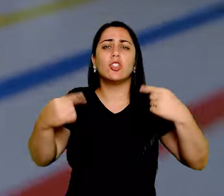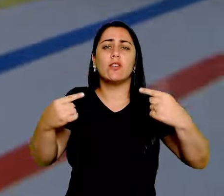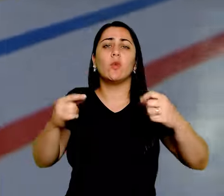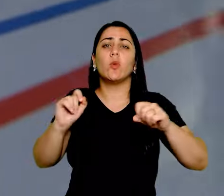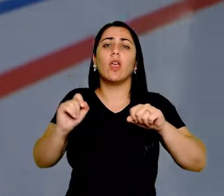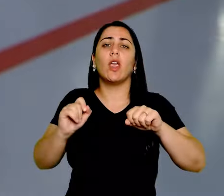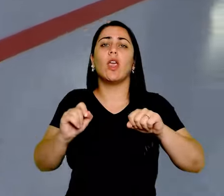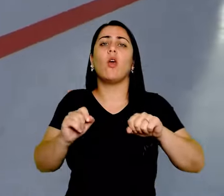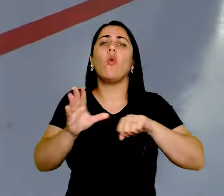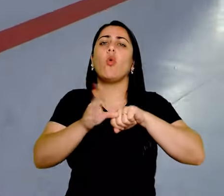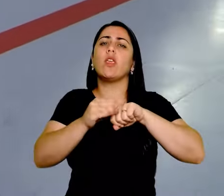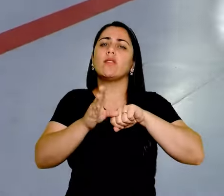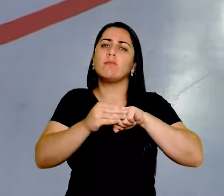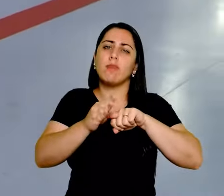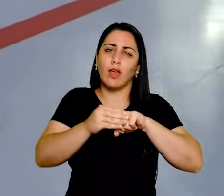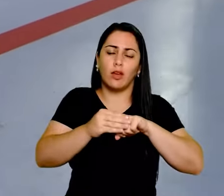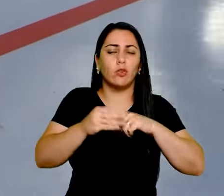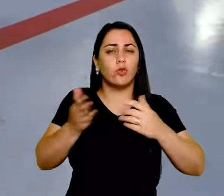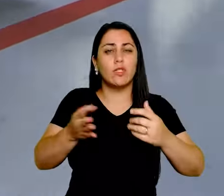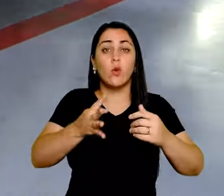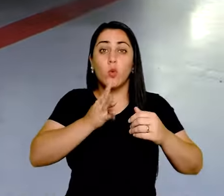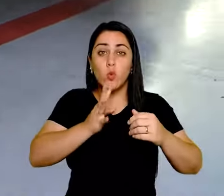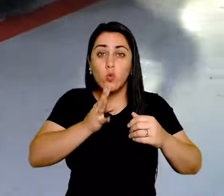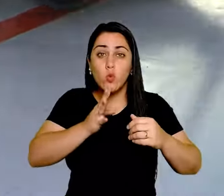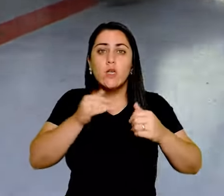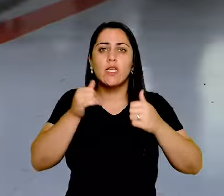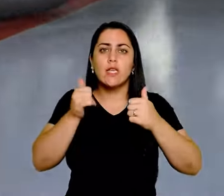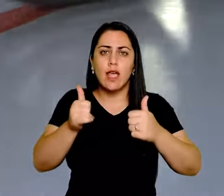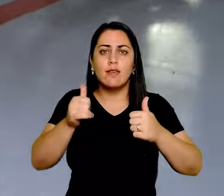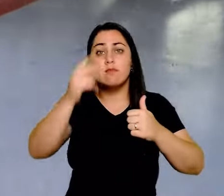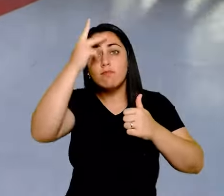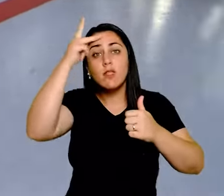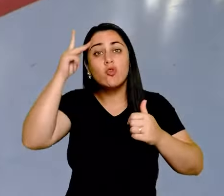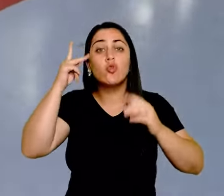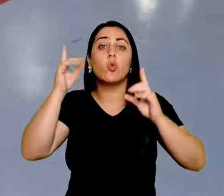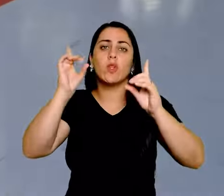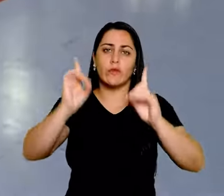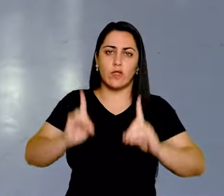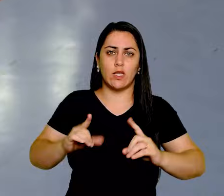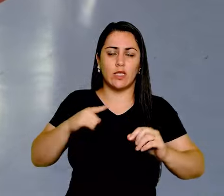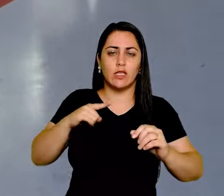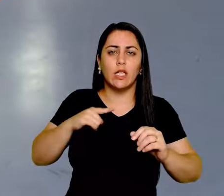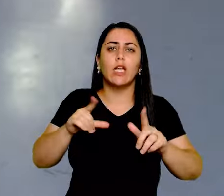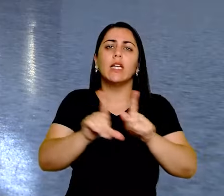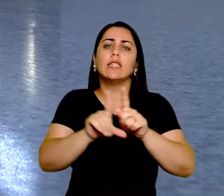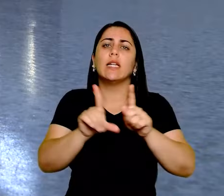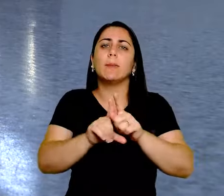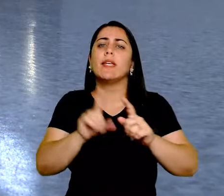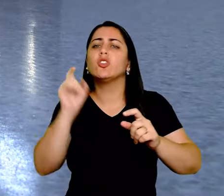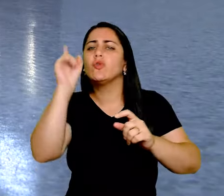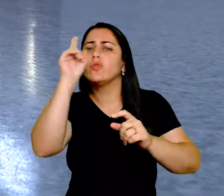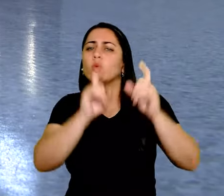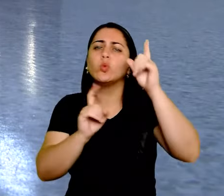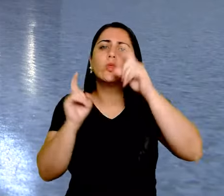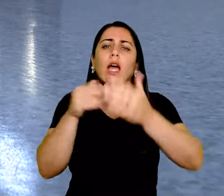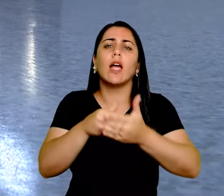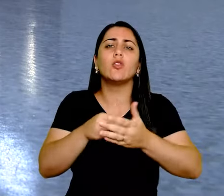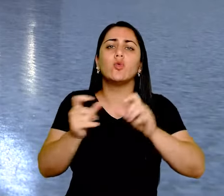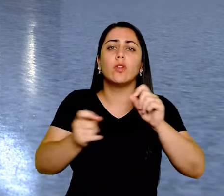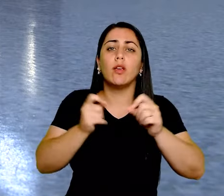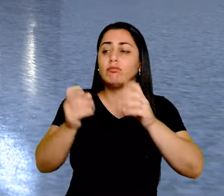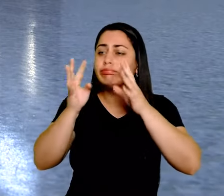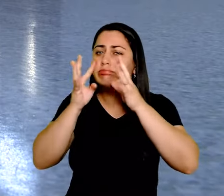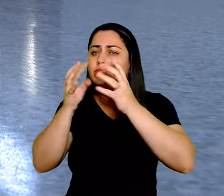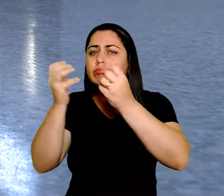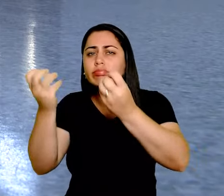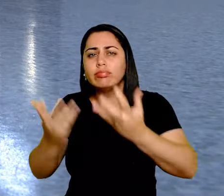Os desafios é a questão do conhecimento. Você conhecer as pessoas com deficiência, conhecer as suas